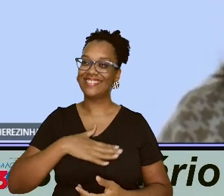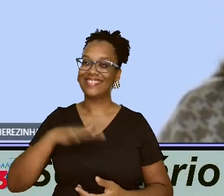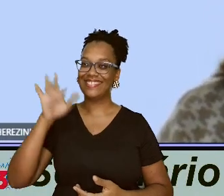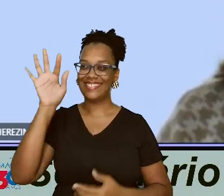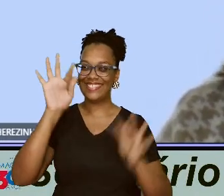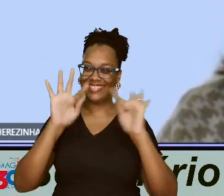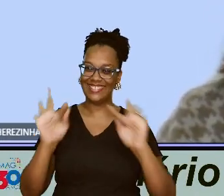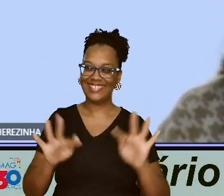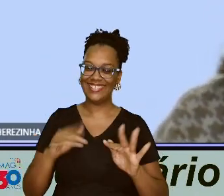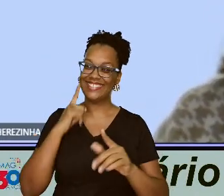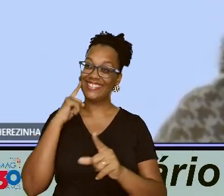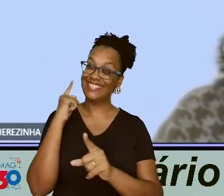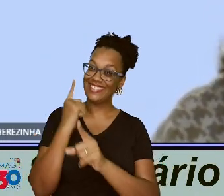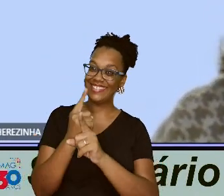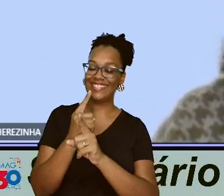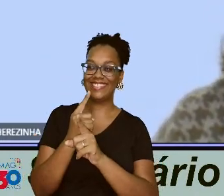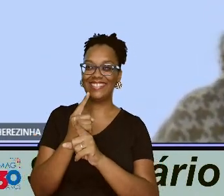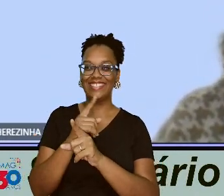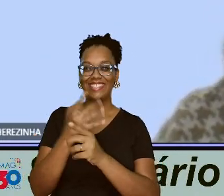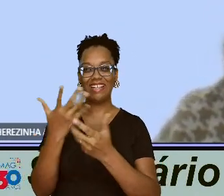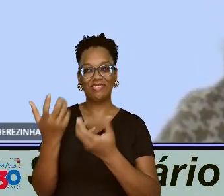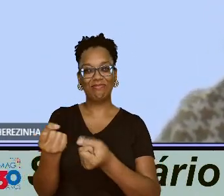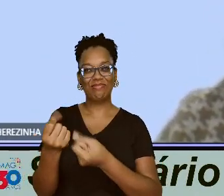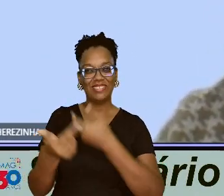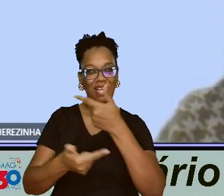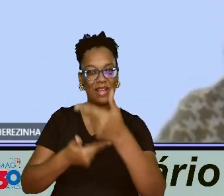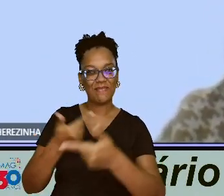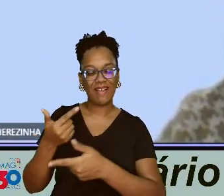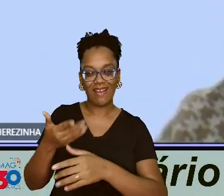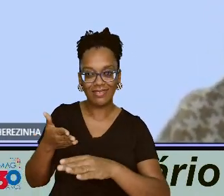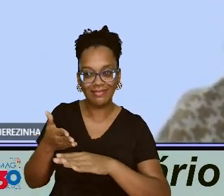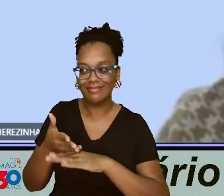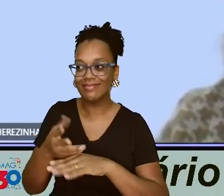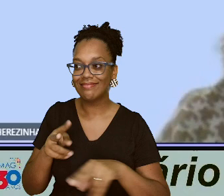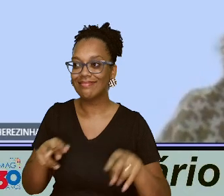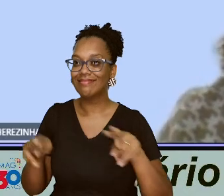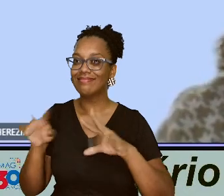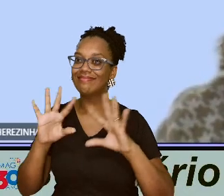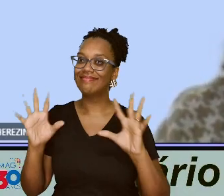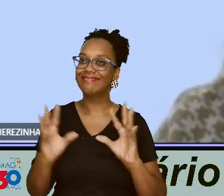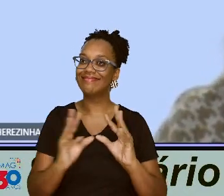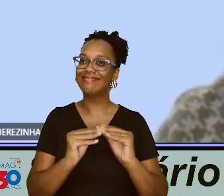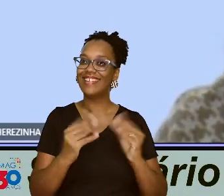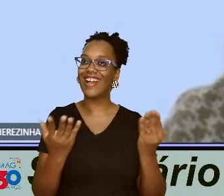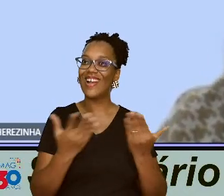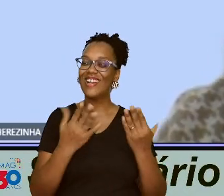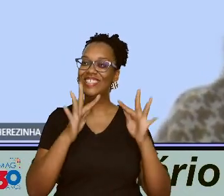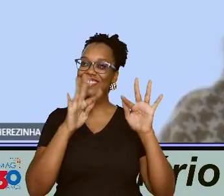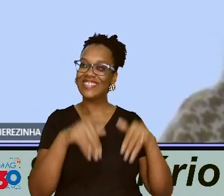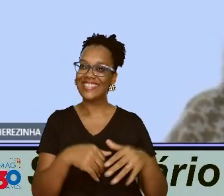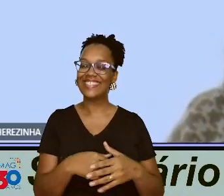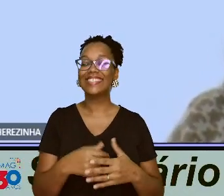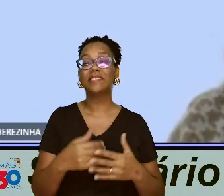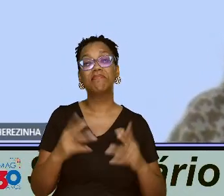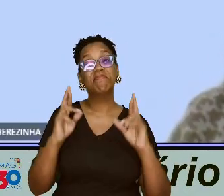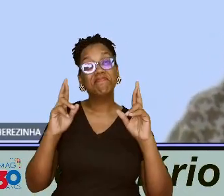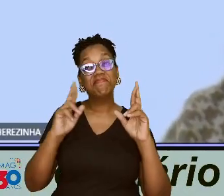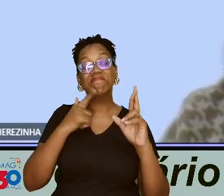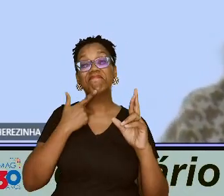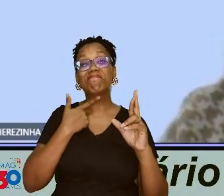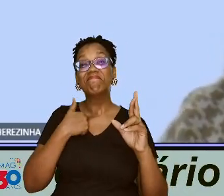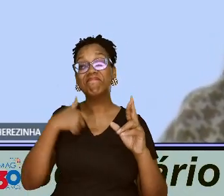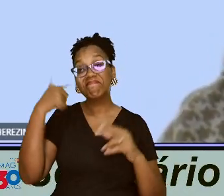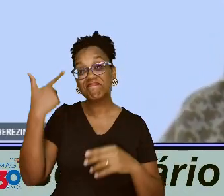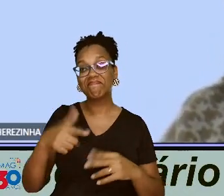ter pego esse trabalho andando e de ver a conclusão dele e a expectativa de poder